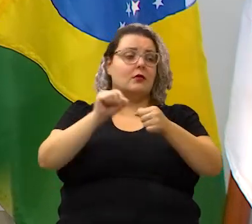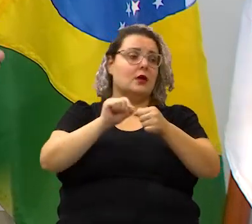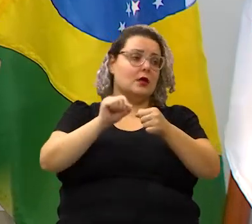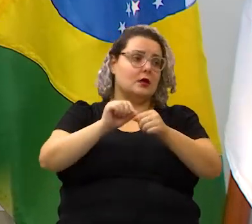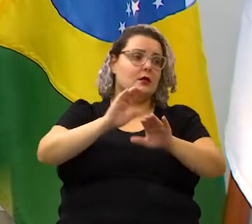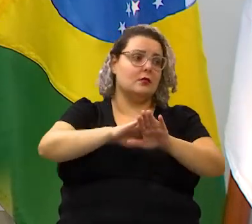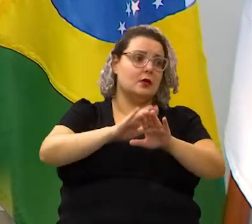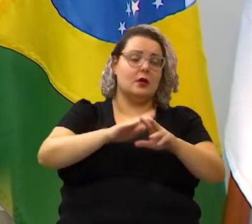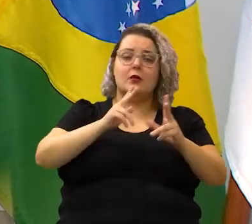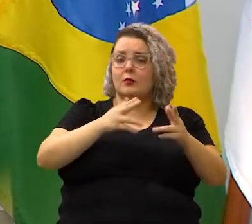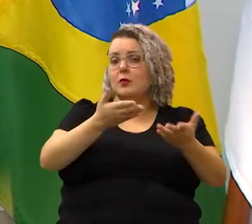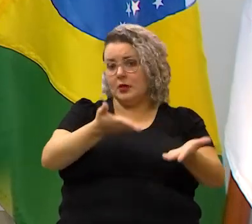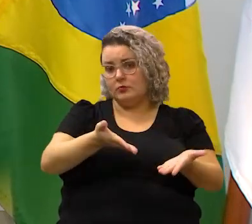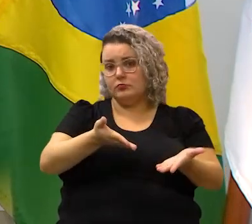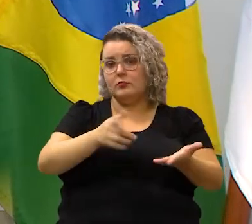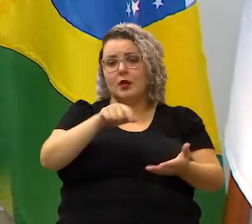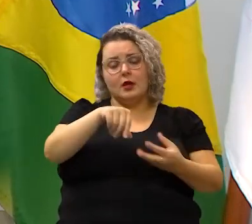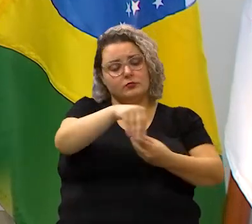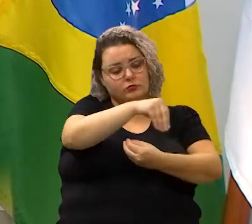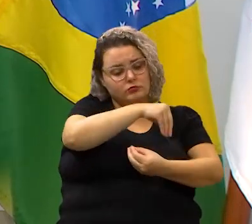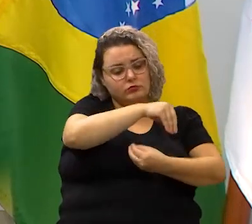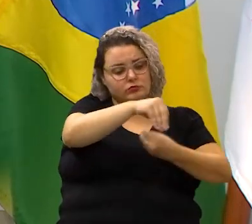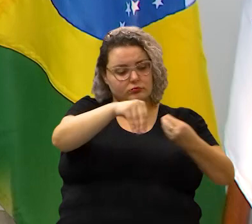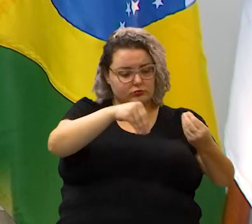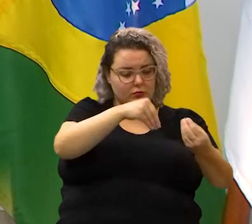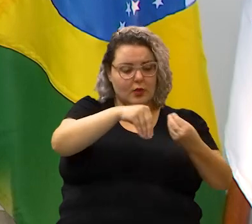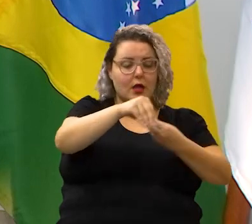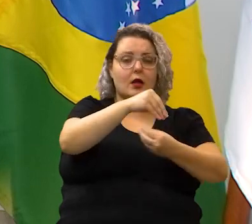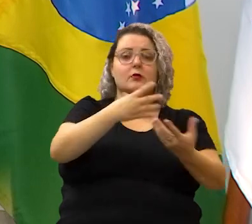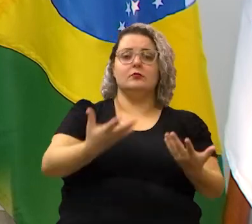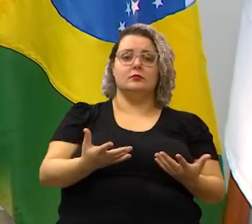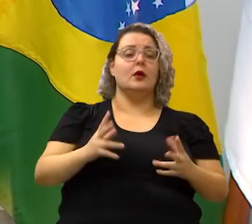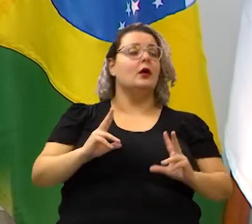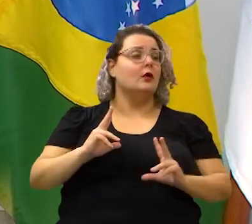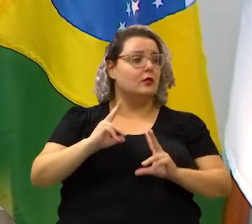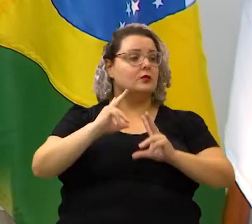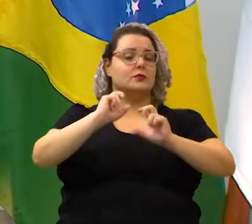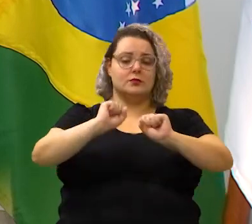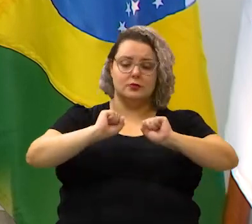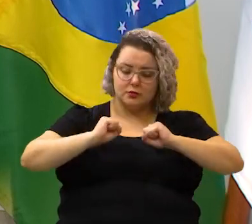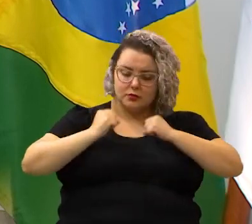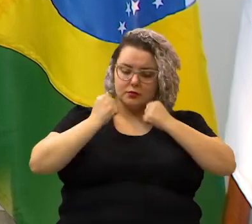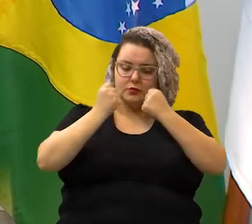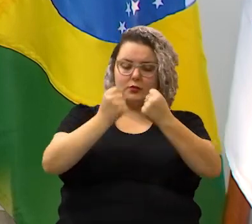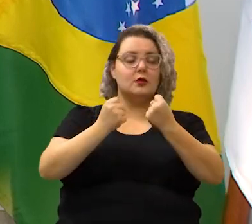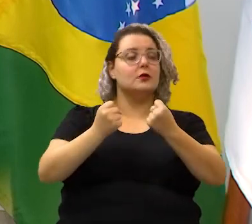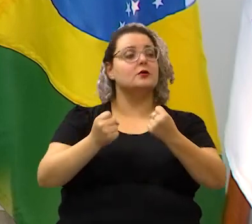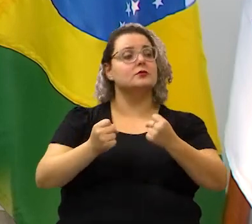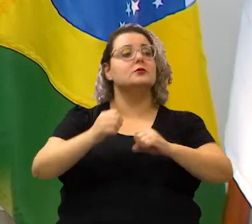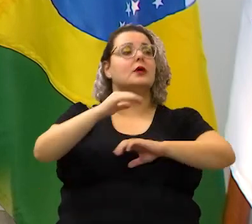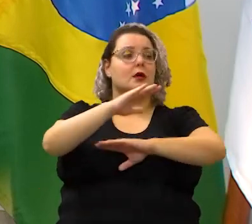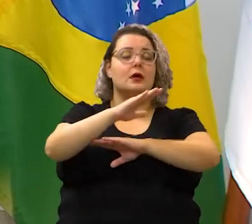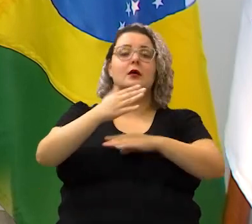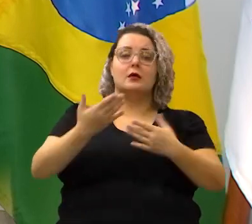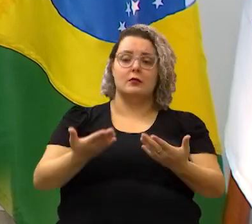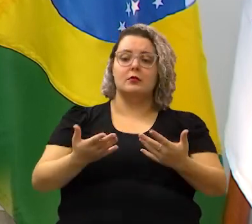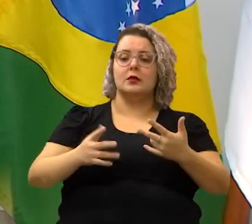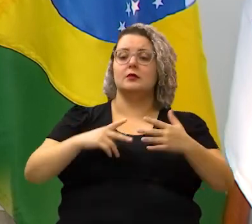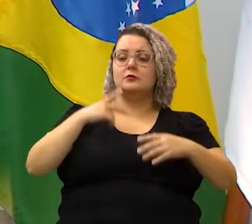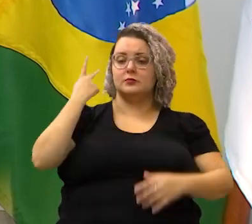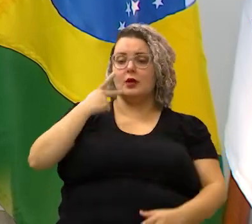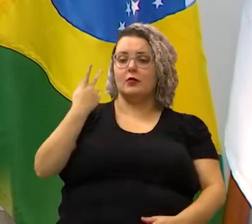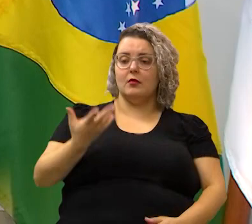fazer uma ação como essa é articulação é a união de esforços né da câmara do conjunto de vereadores